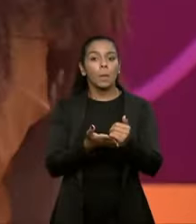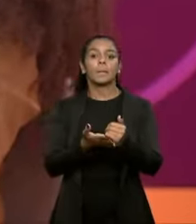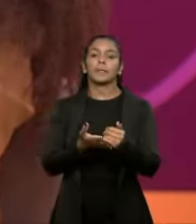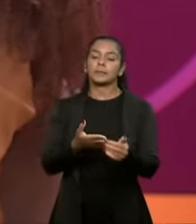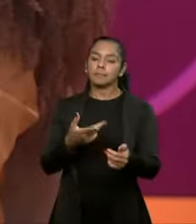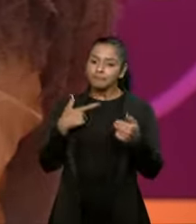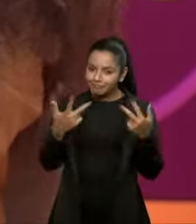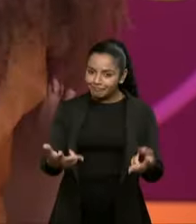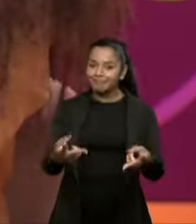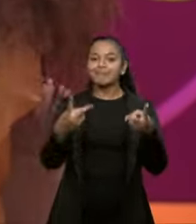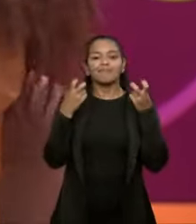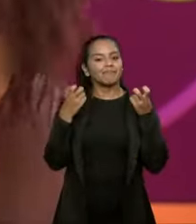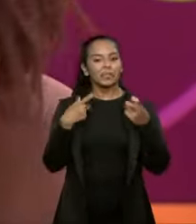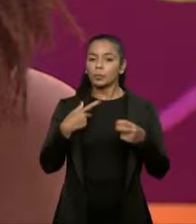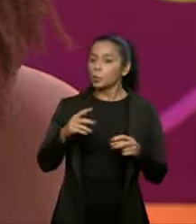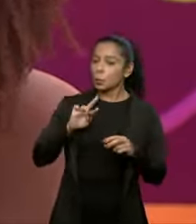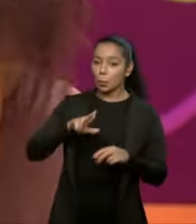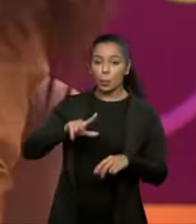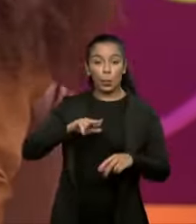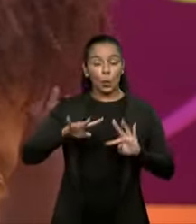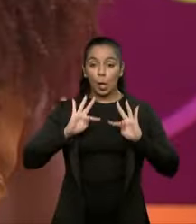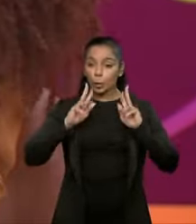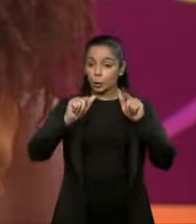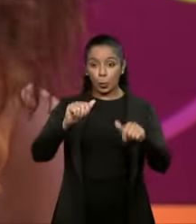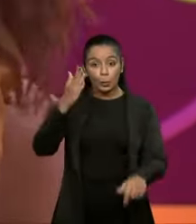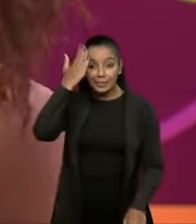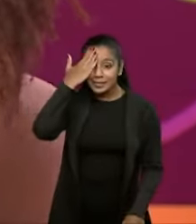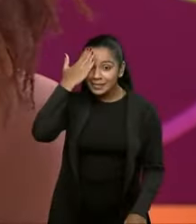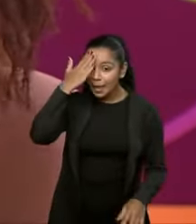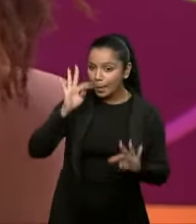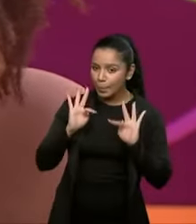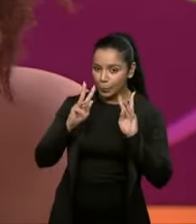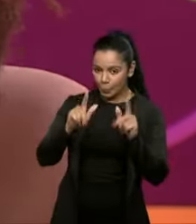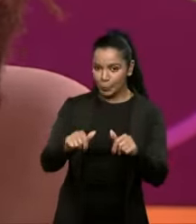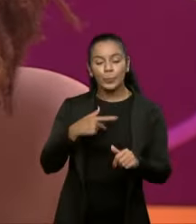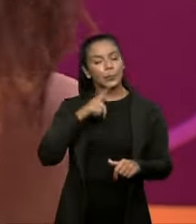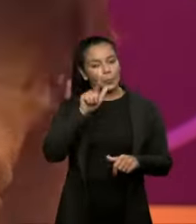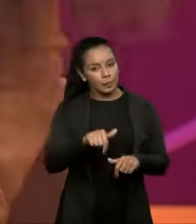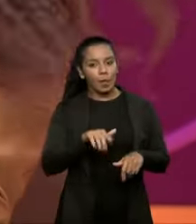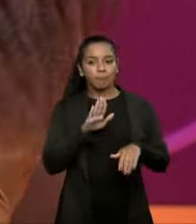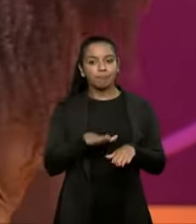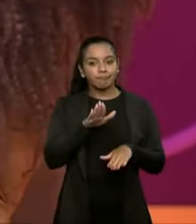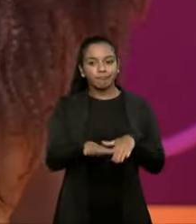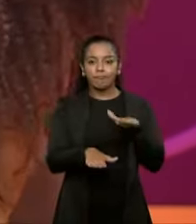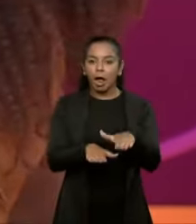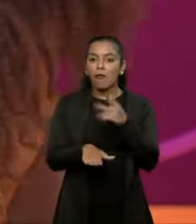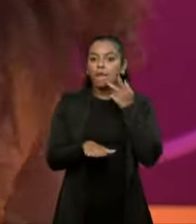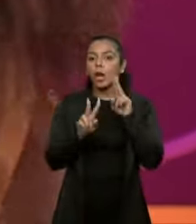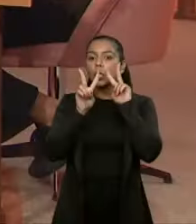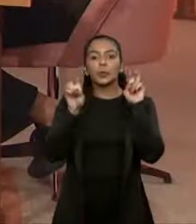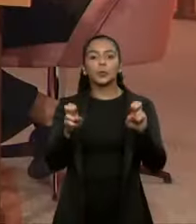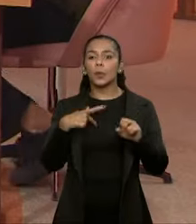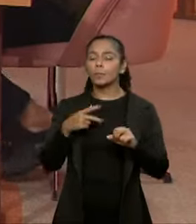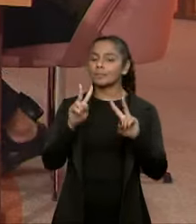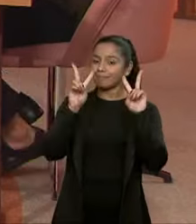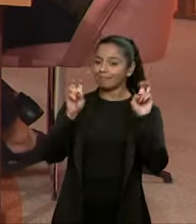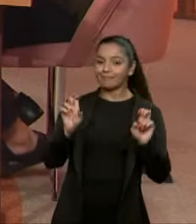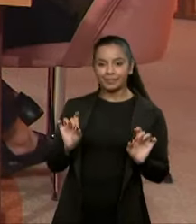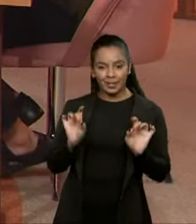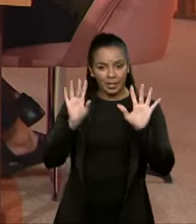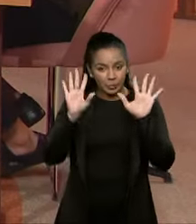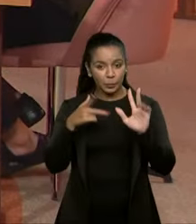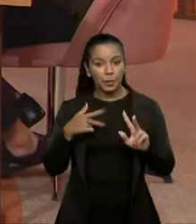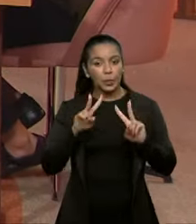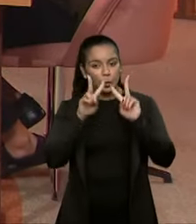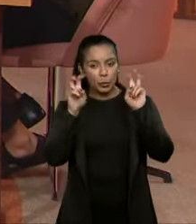essa percepção isso. De que nem todo mundo sabe tudo. Ah. Isso é um primeiro passo, eu acho que, para falar de qualquer questão, especialmente de questões